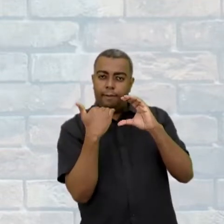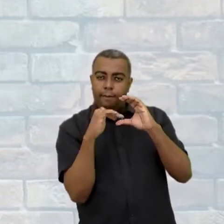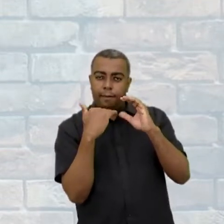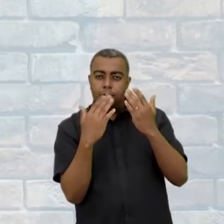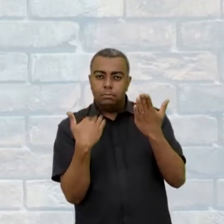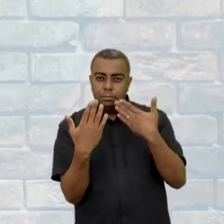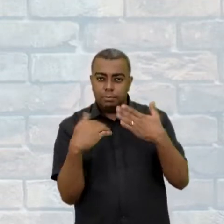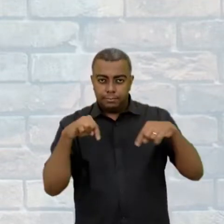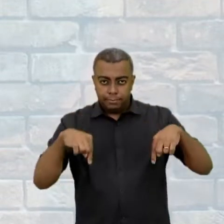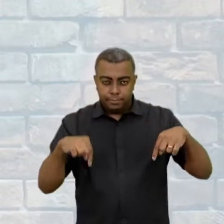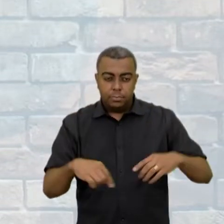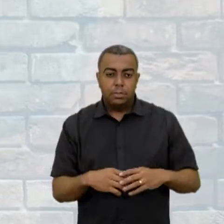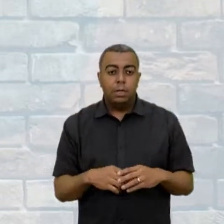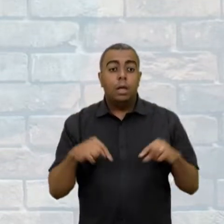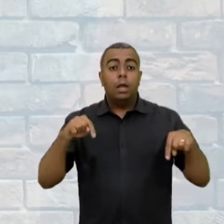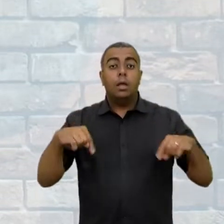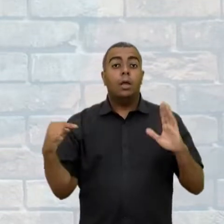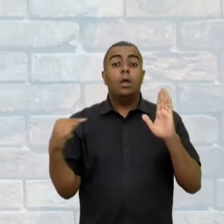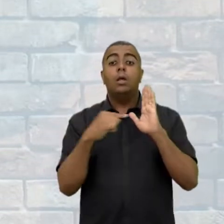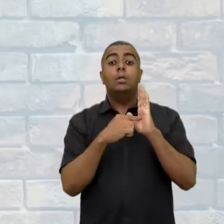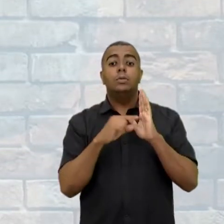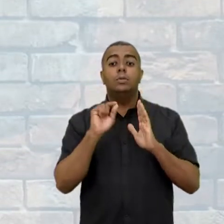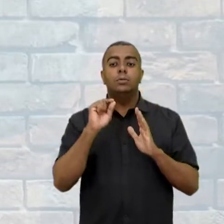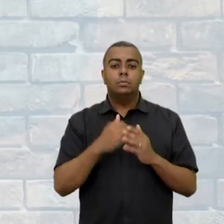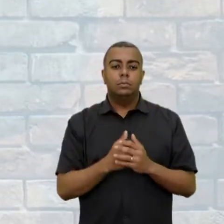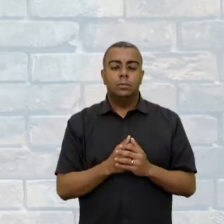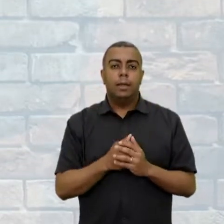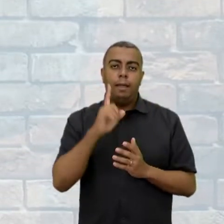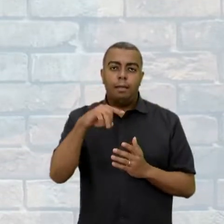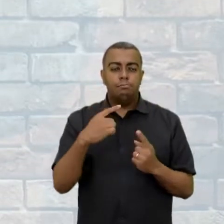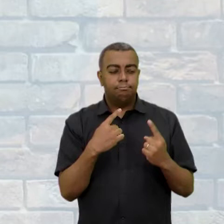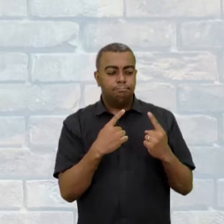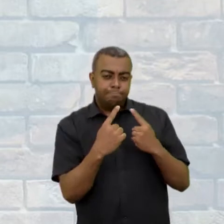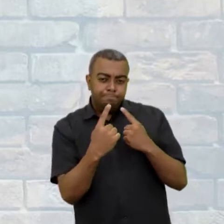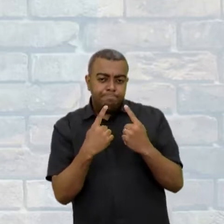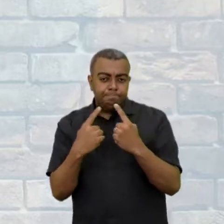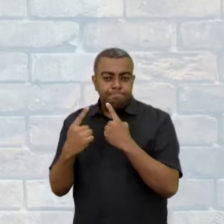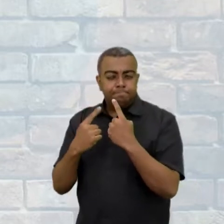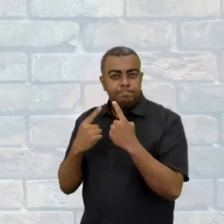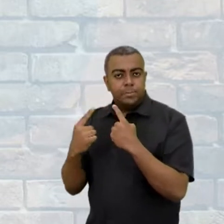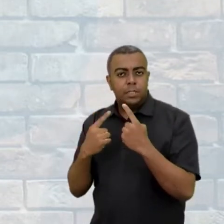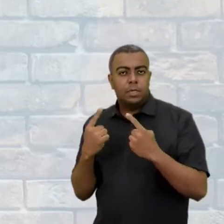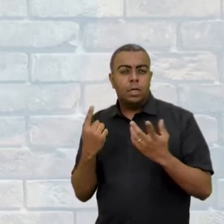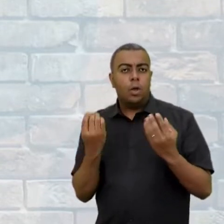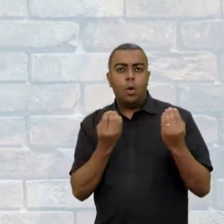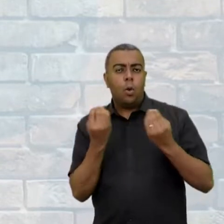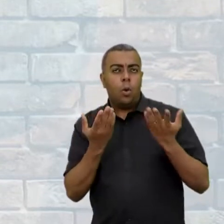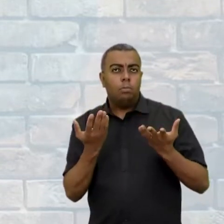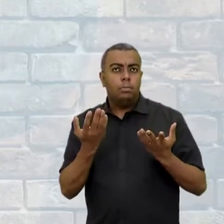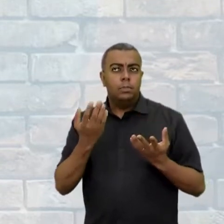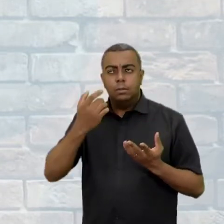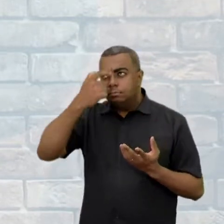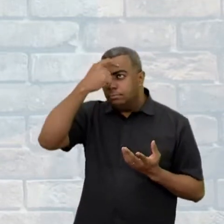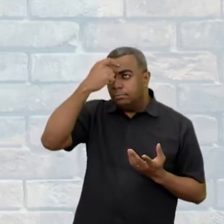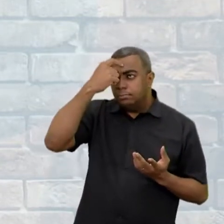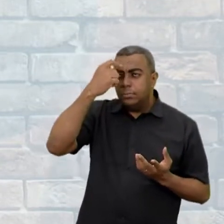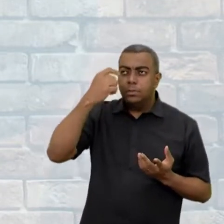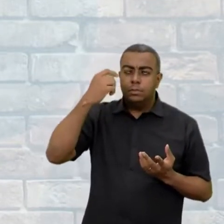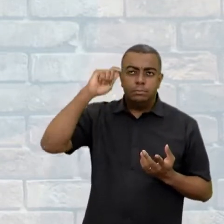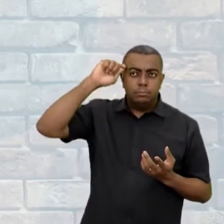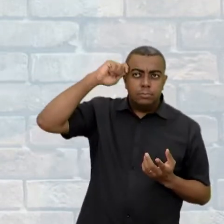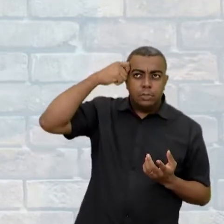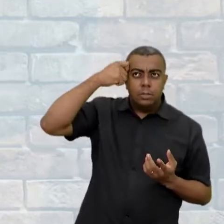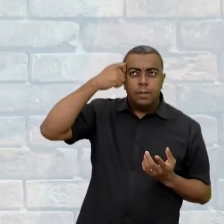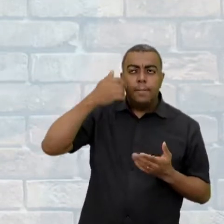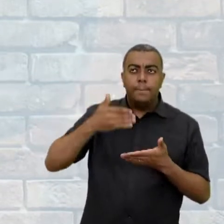participarem comigo. Objetivo da nossa aula: discutir a importância da consciência negra para a disseminação de